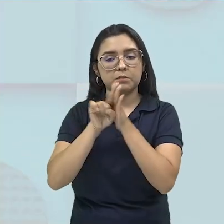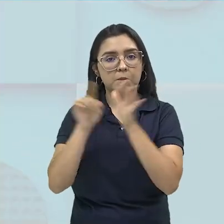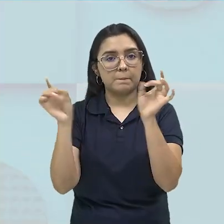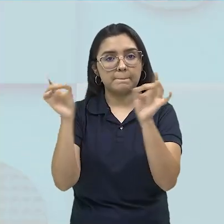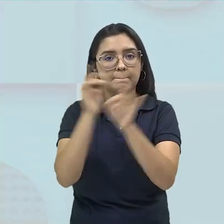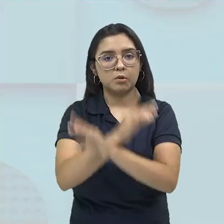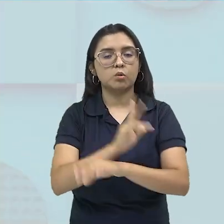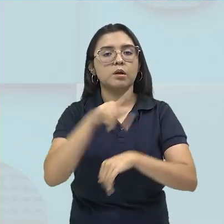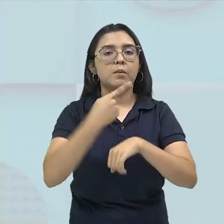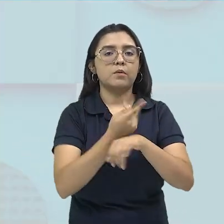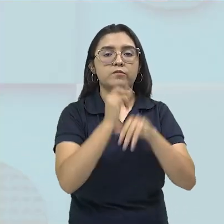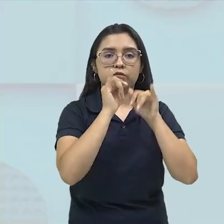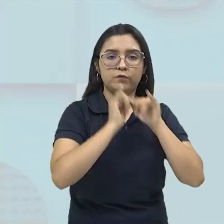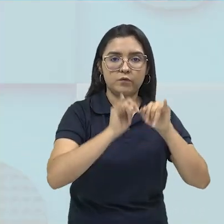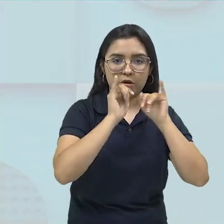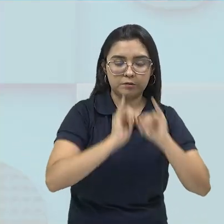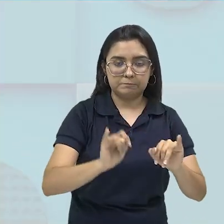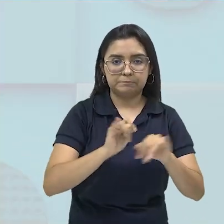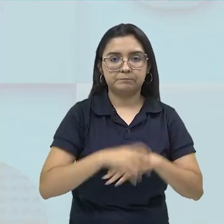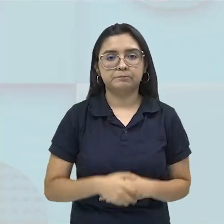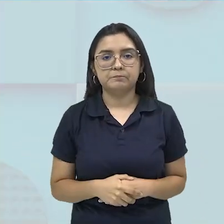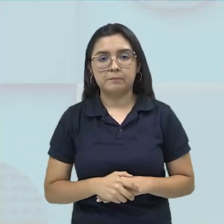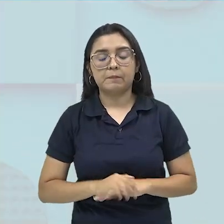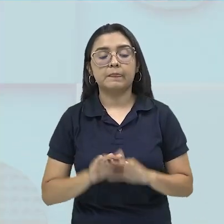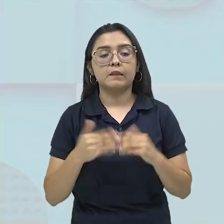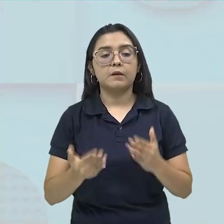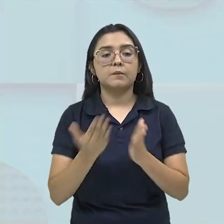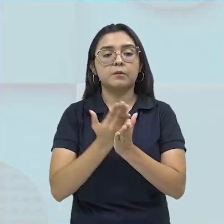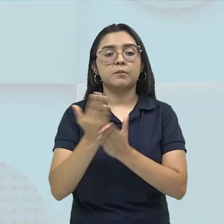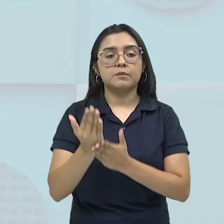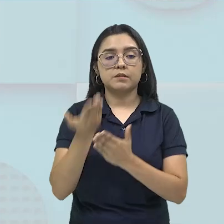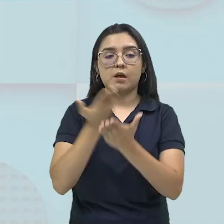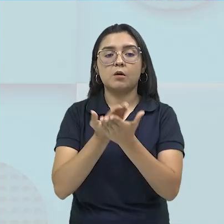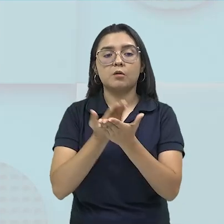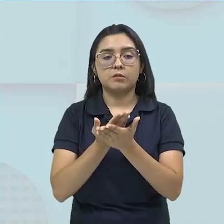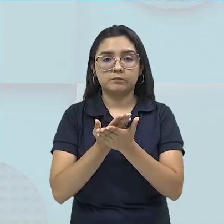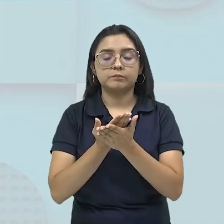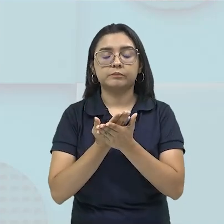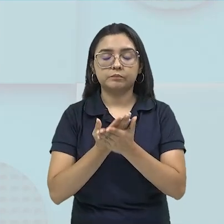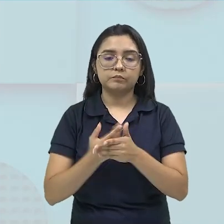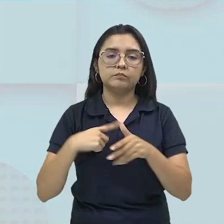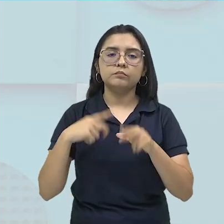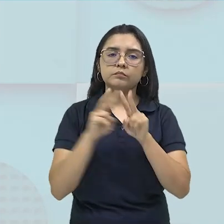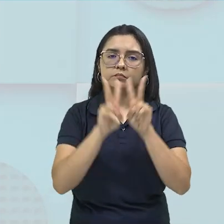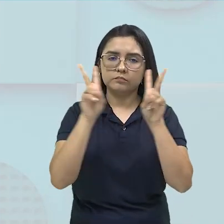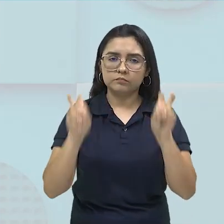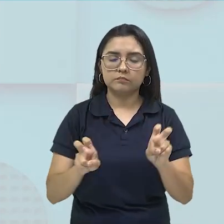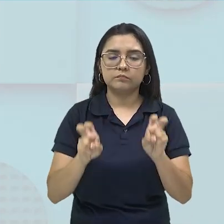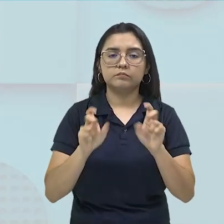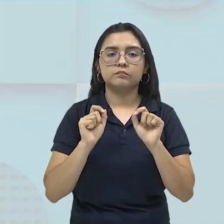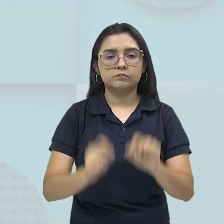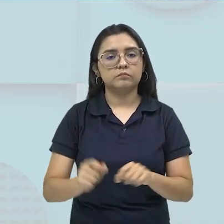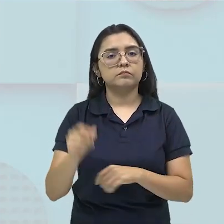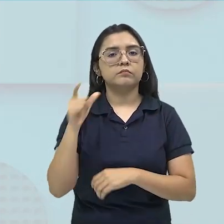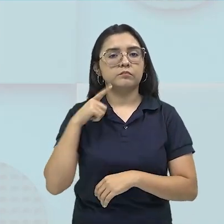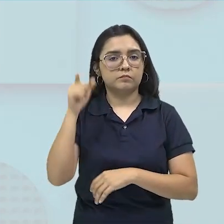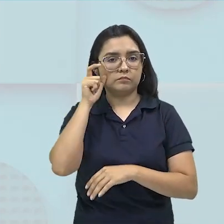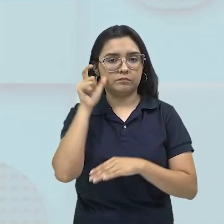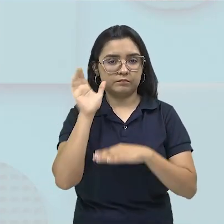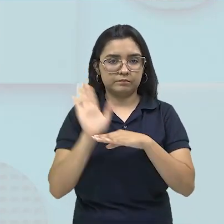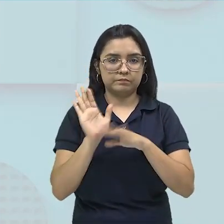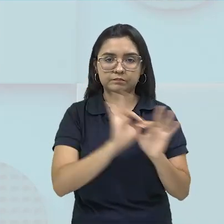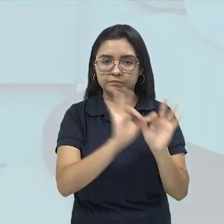é divulgado para o grande público. Para começar nossa aula, para falar sobre esse conteúdo, assistam ao